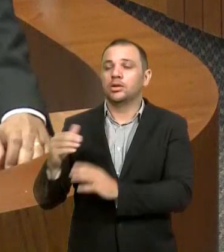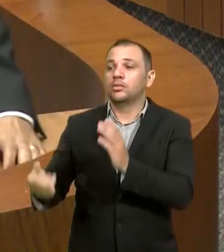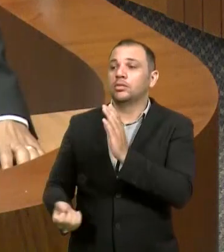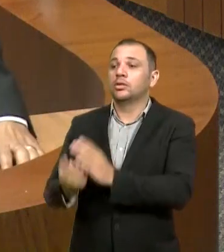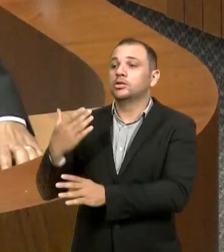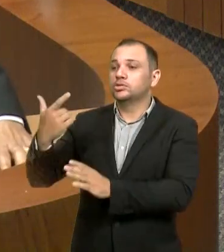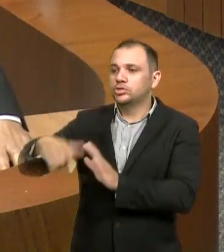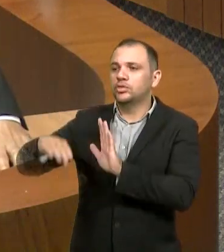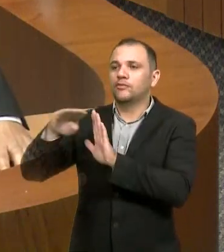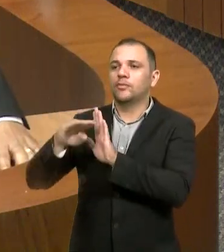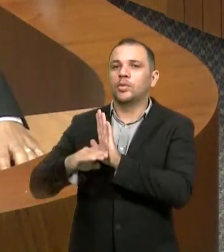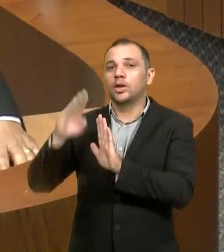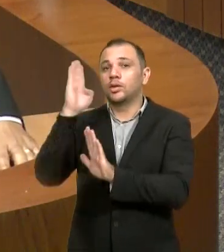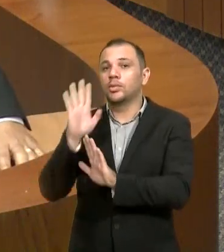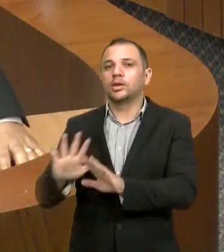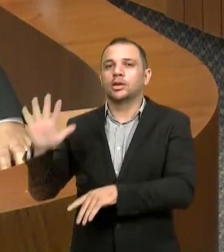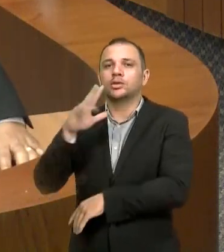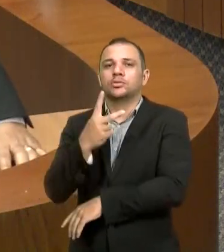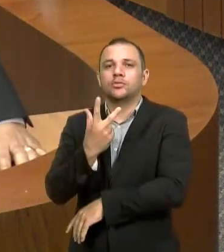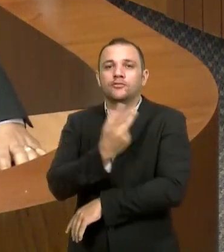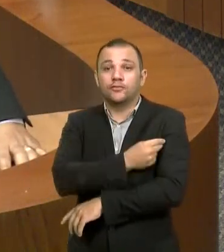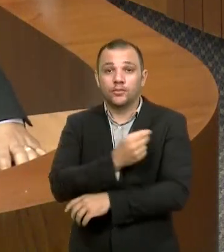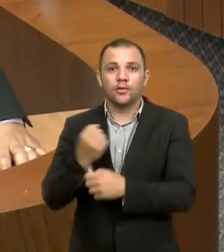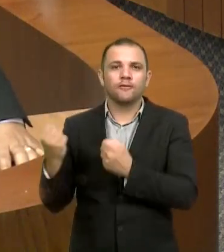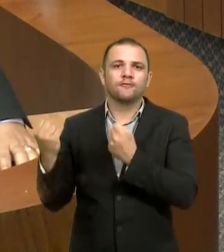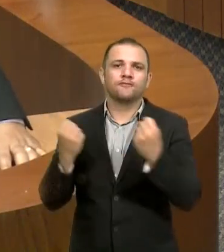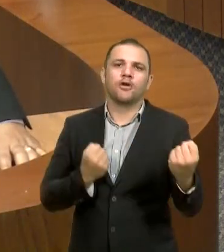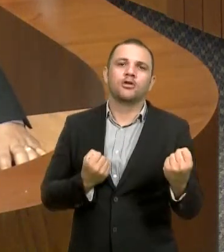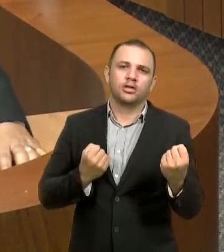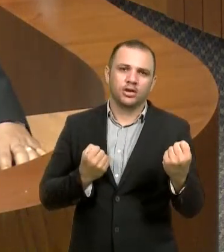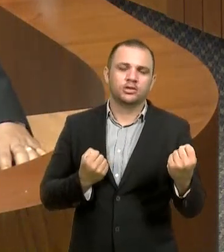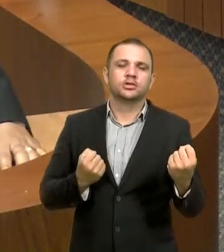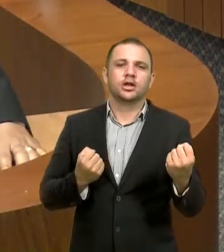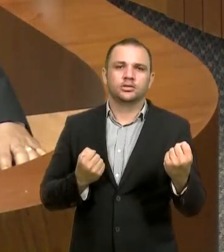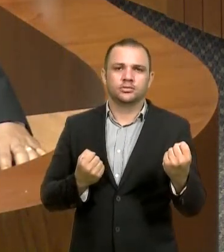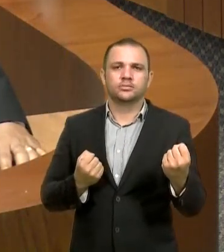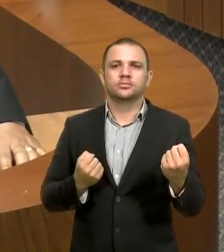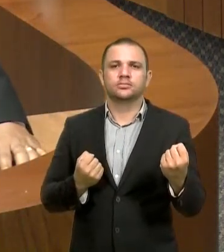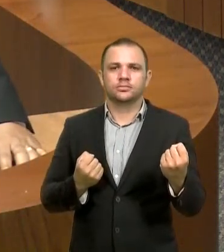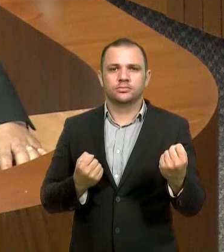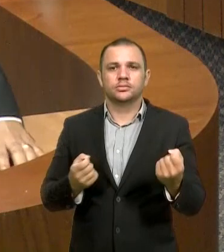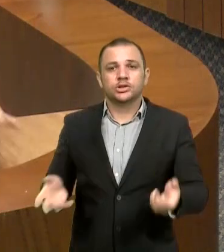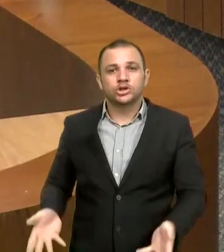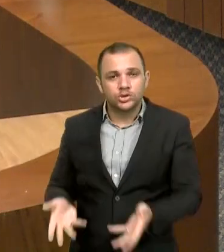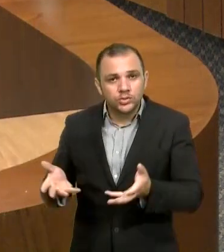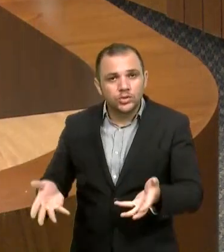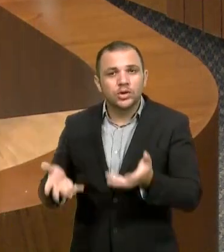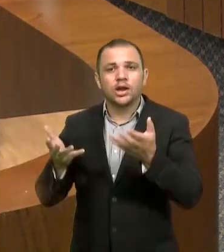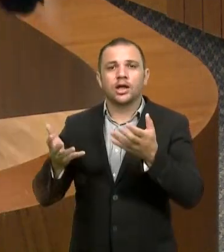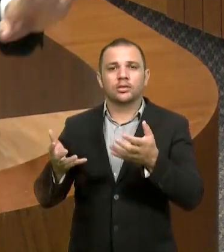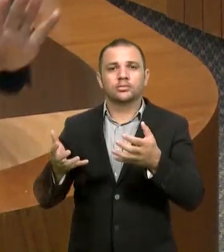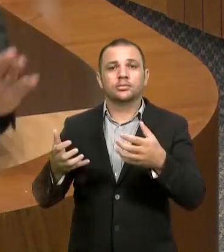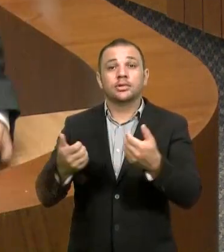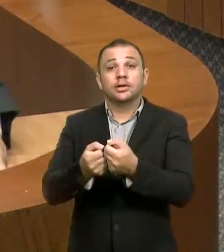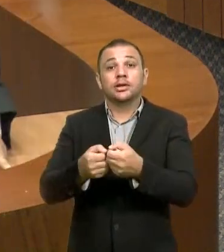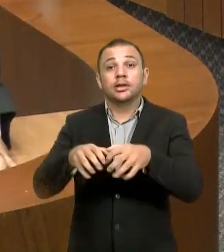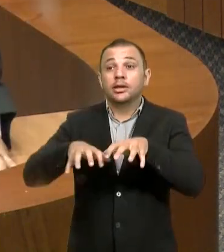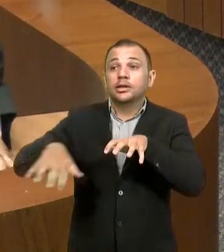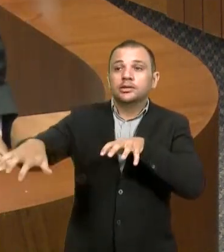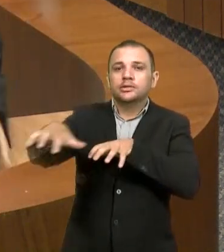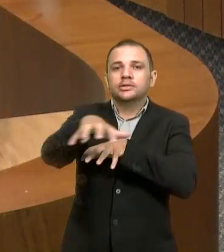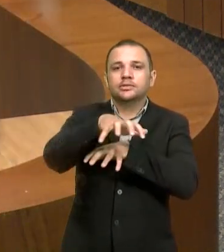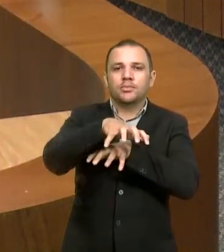nacional de imunização fortalecido, estimulado e descentralizado. Eu posso falar do Mais Médico para o